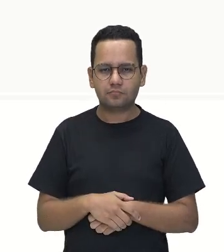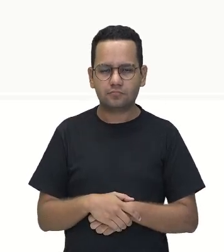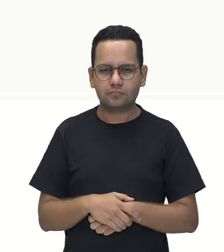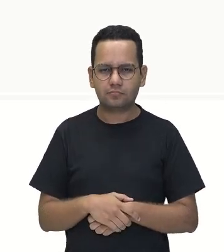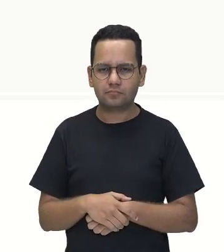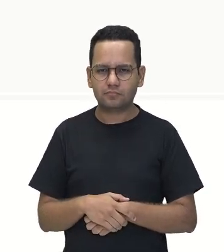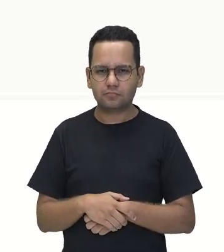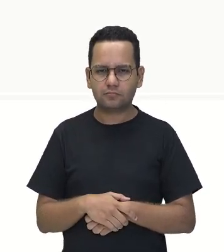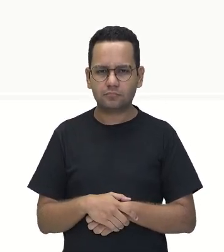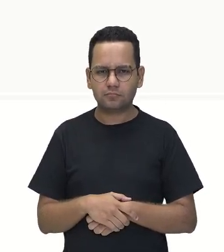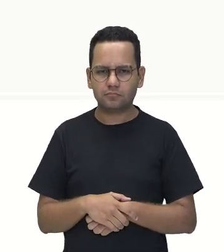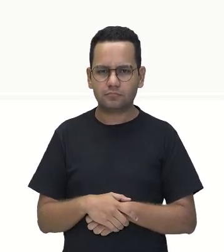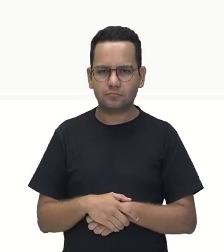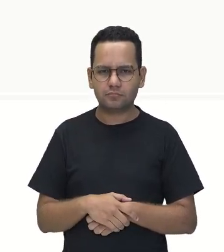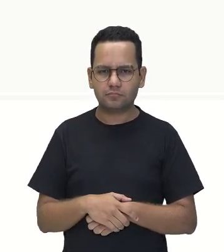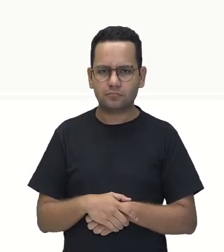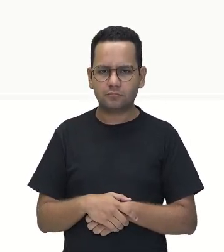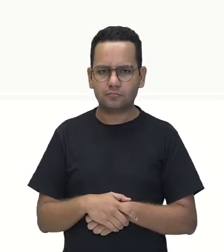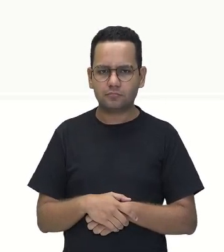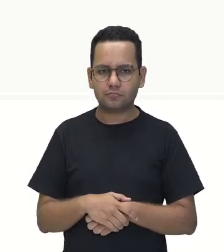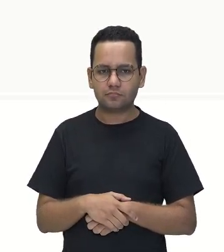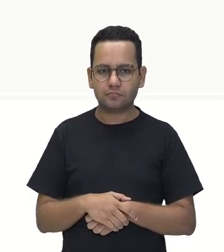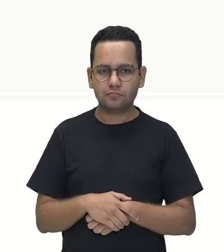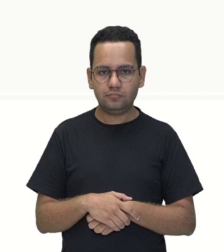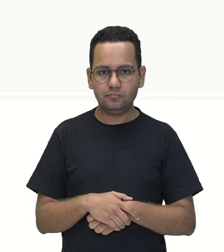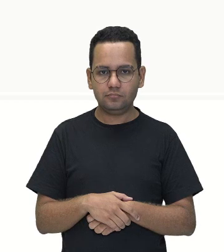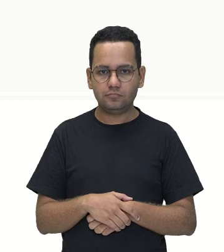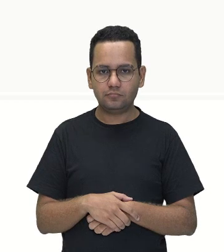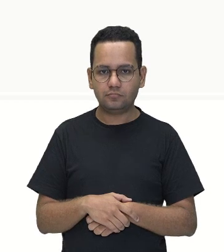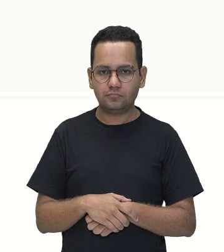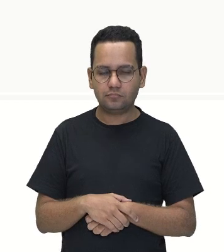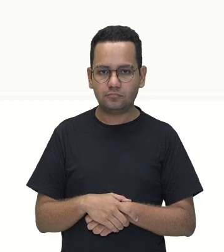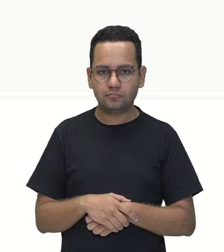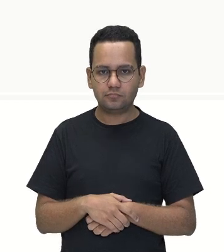essa equação aí primeiro de tudo vamos